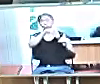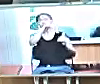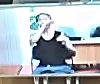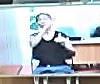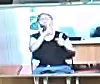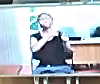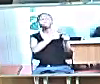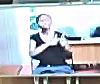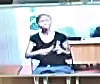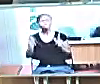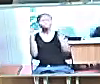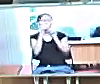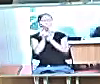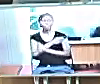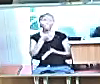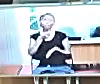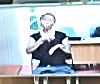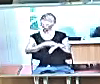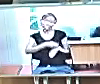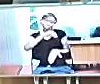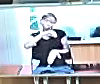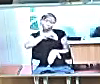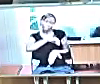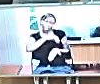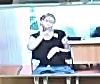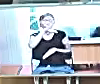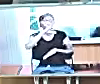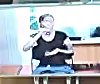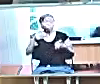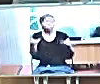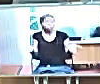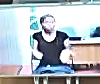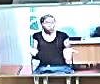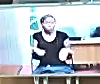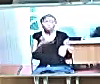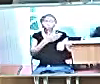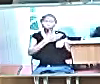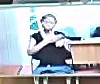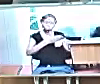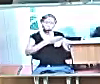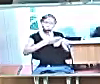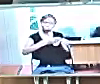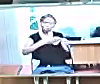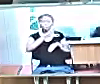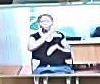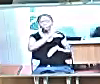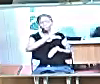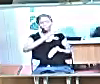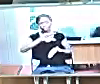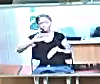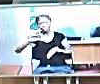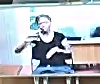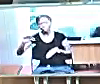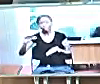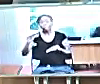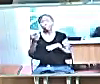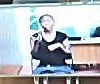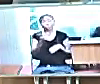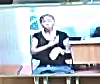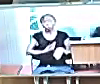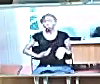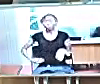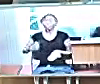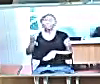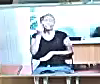a gente está vendo aí com os pagamentos dos salários dos servidores hoje é parcelados né e o governo ainda